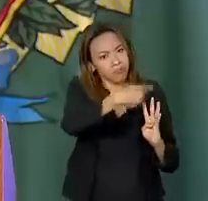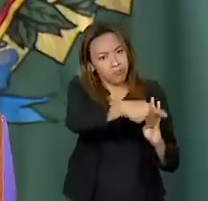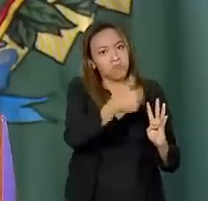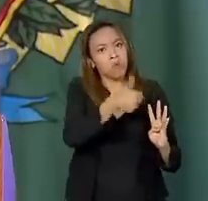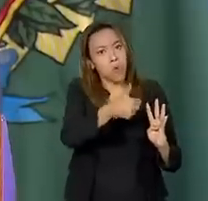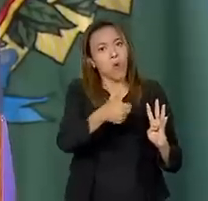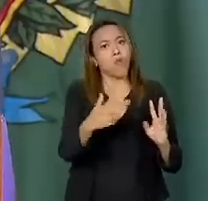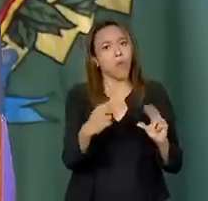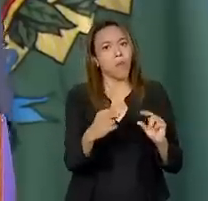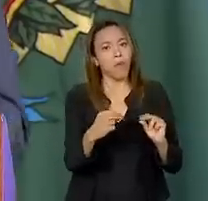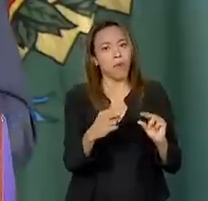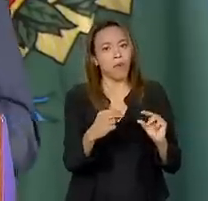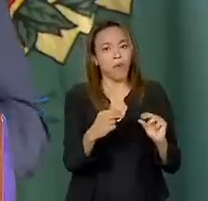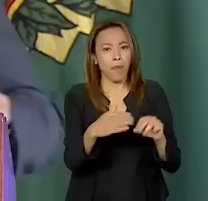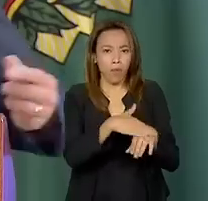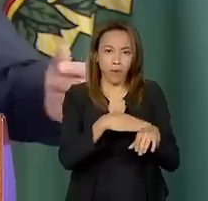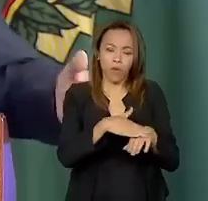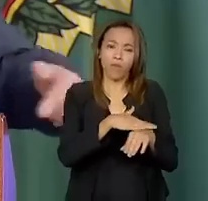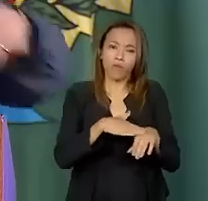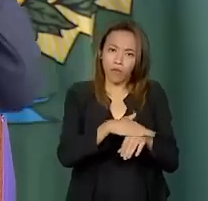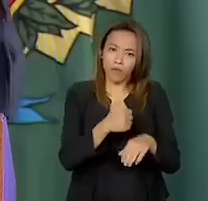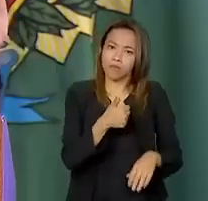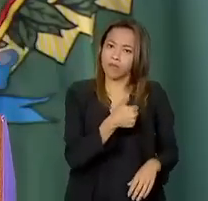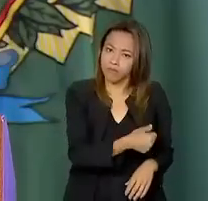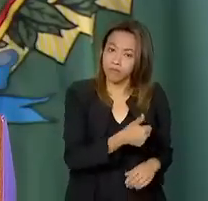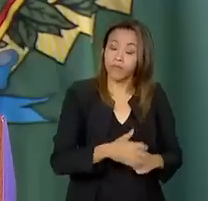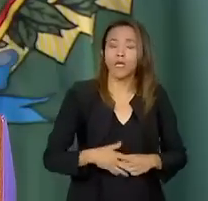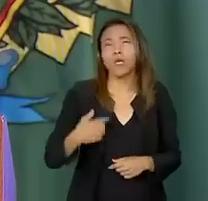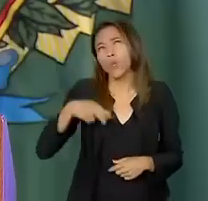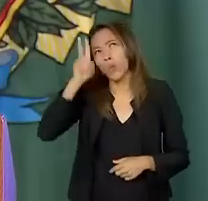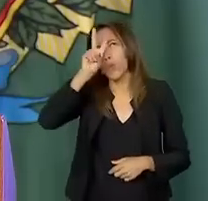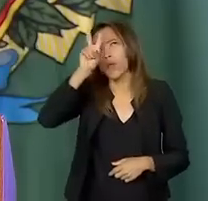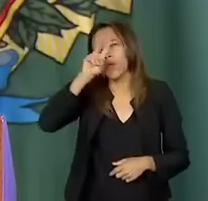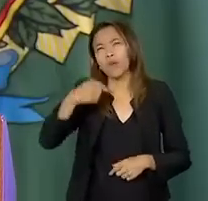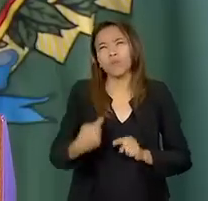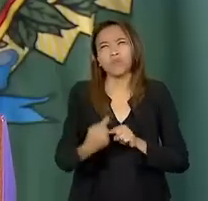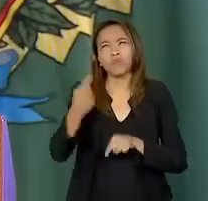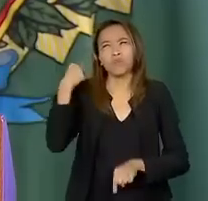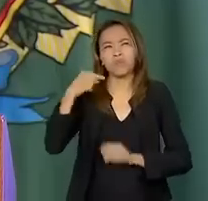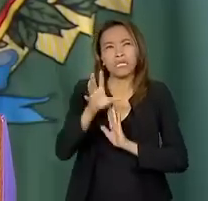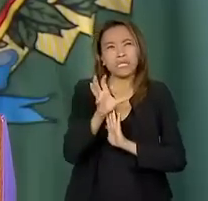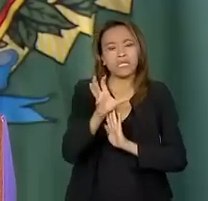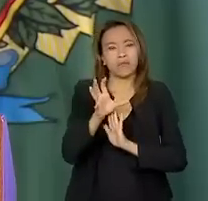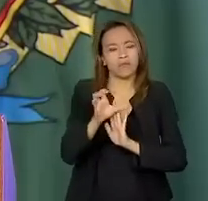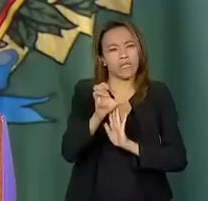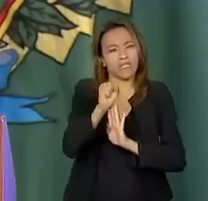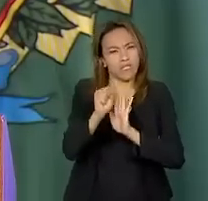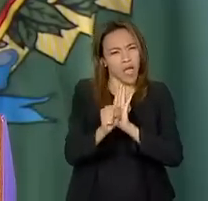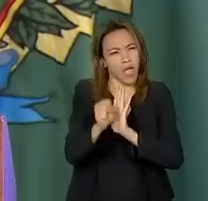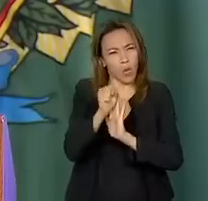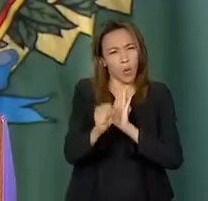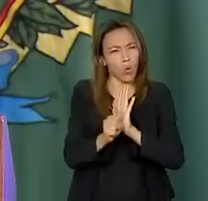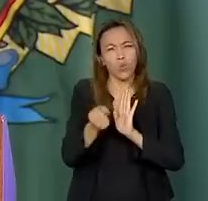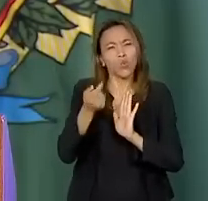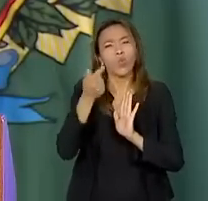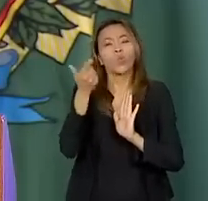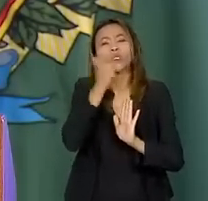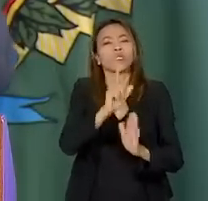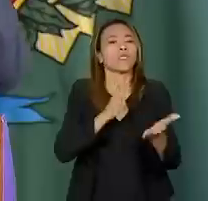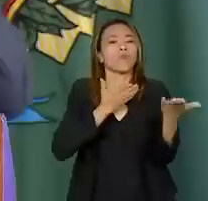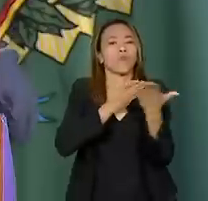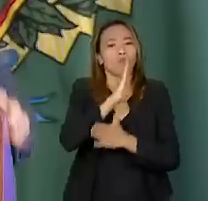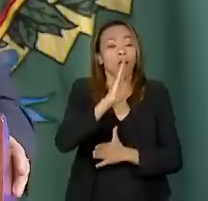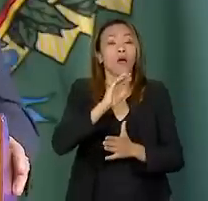conversa. Eu não lembro há quanto século não se aprovava uma política de reforma